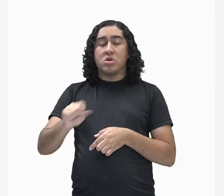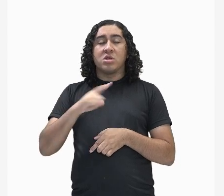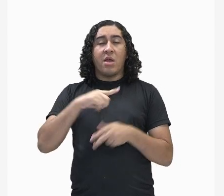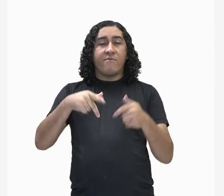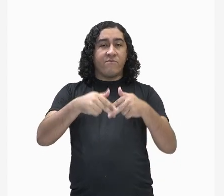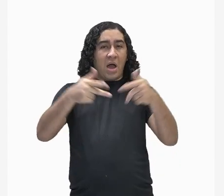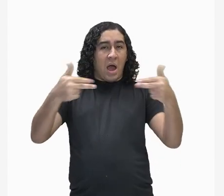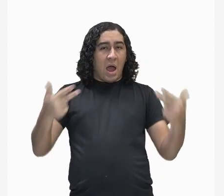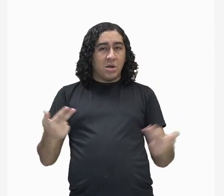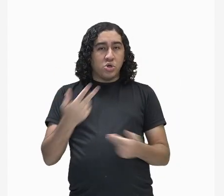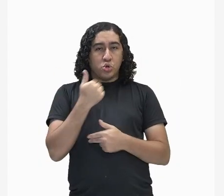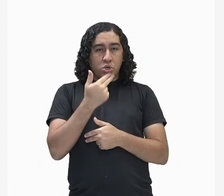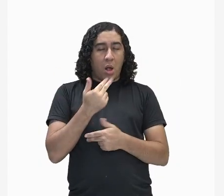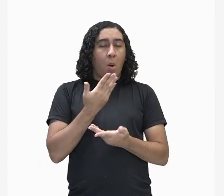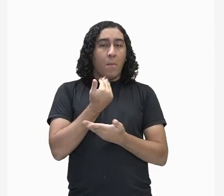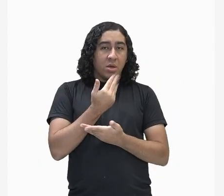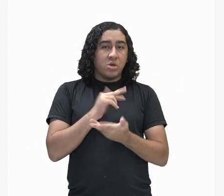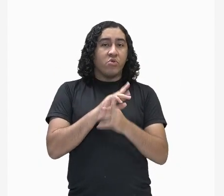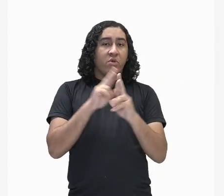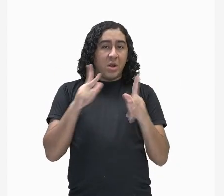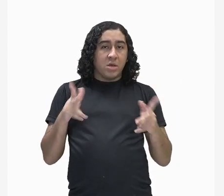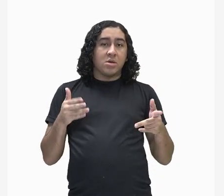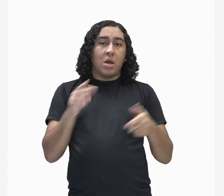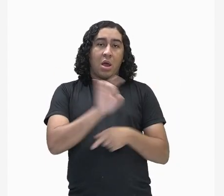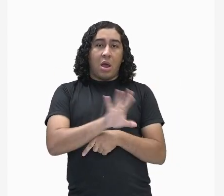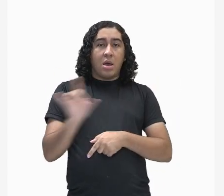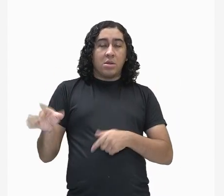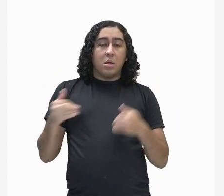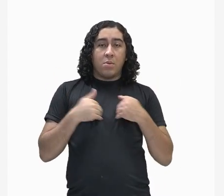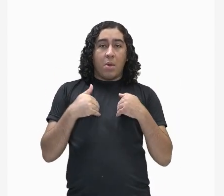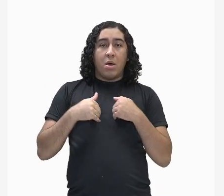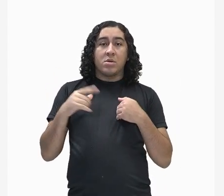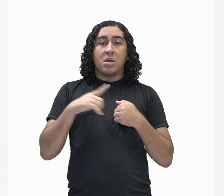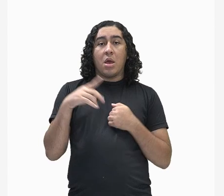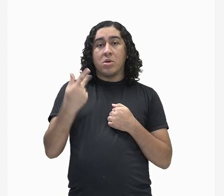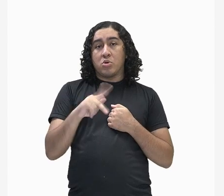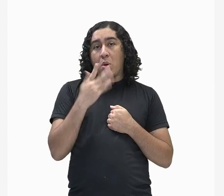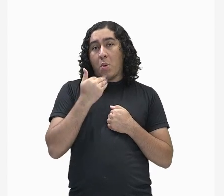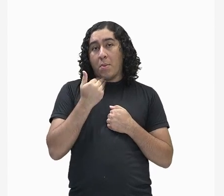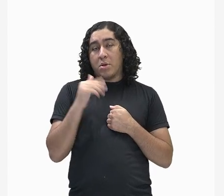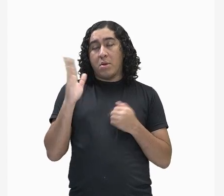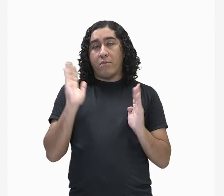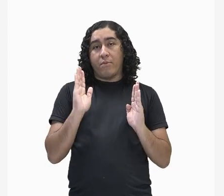de nutrição também, né? Cada espécie ali vai ter a sua nutrição